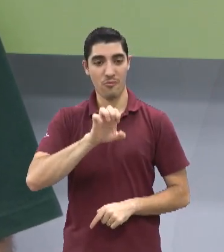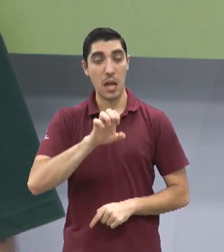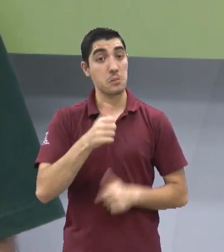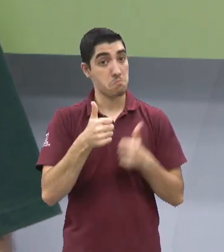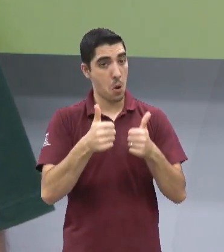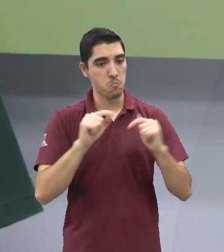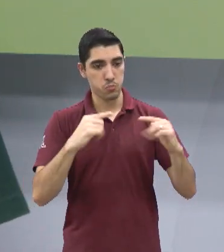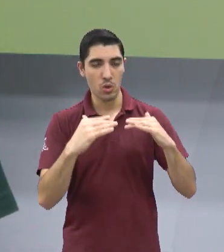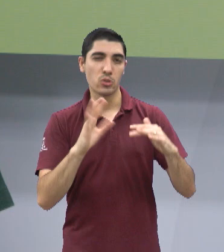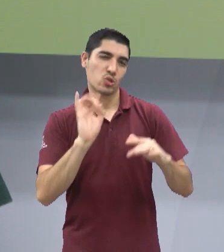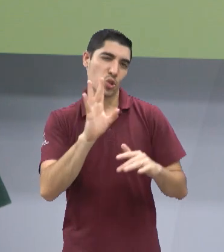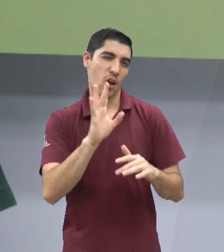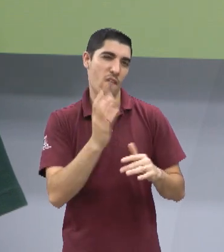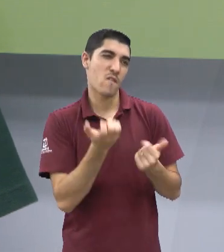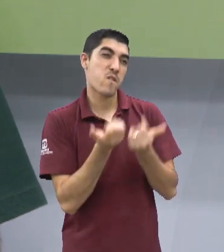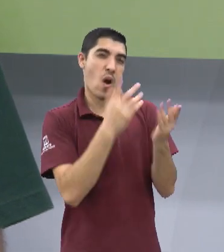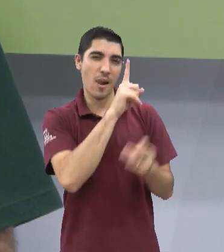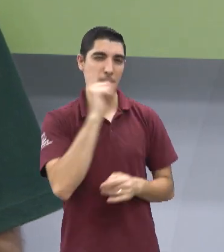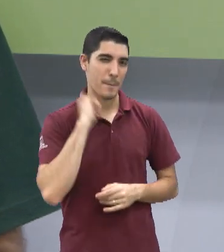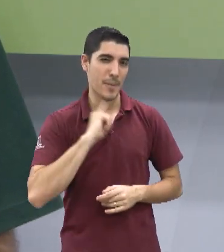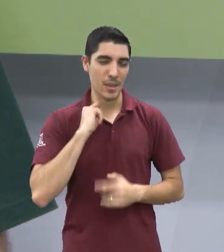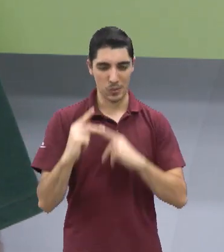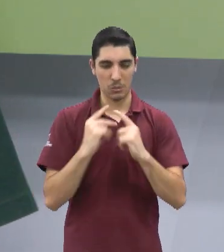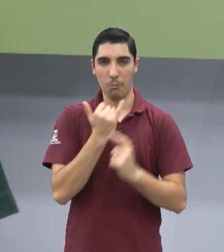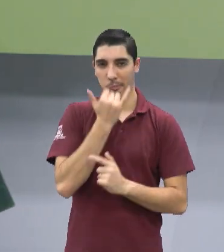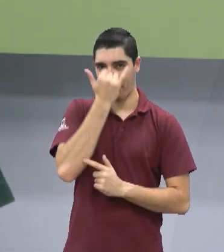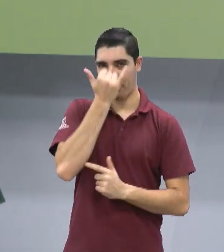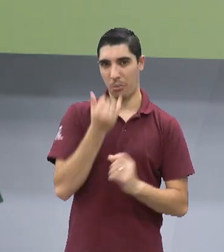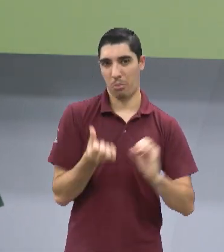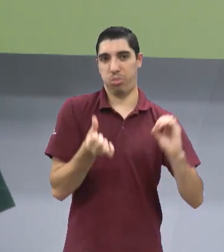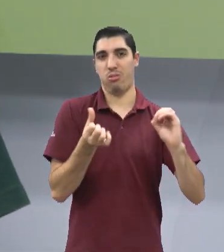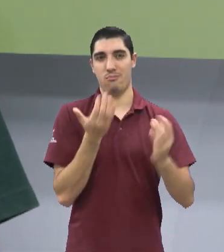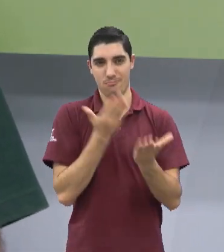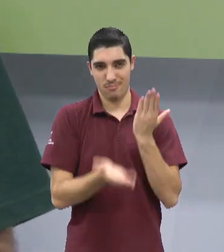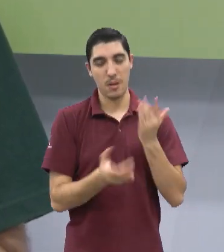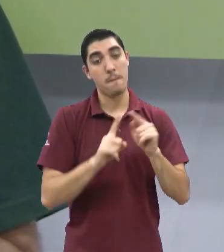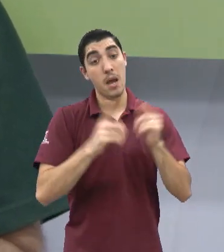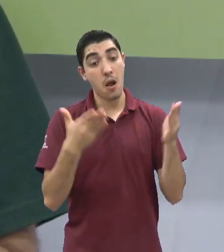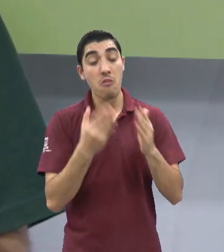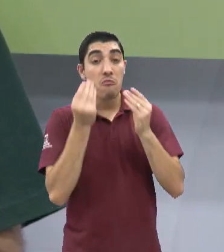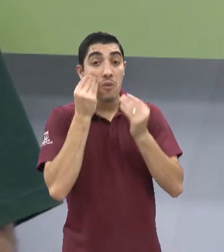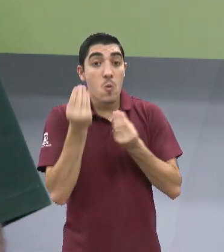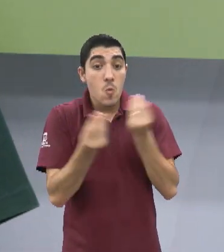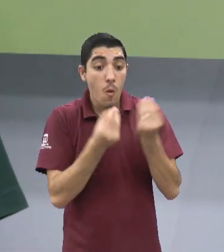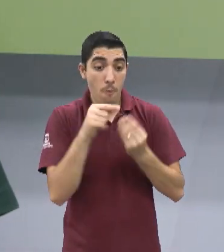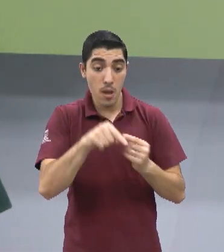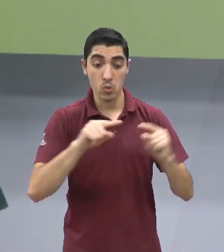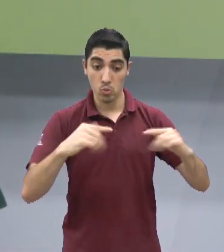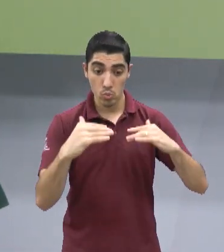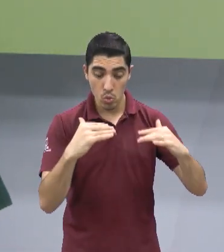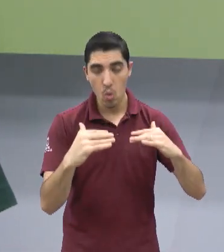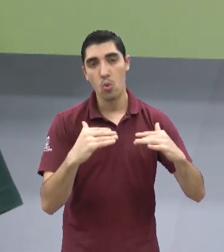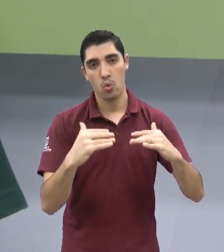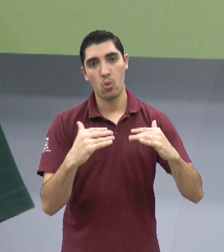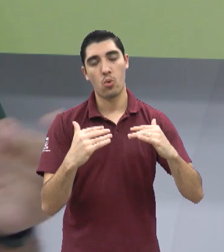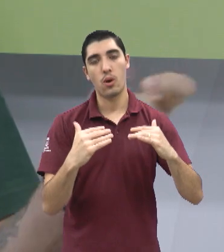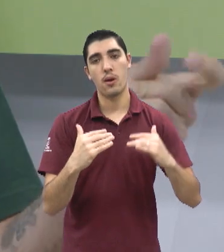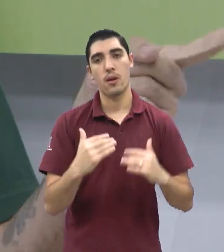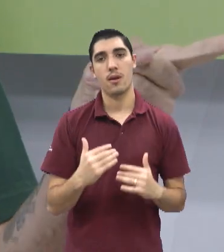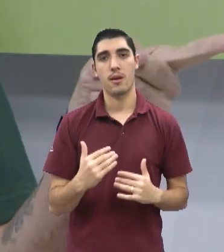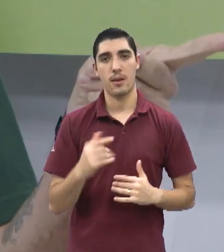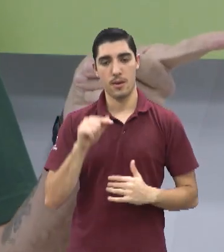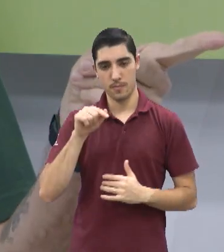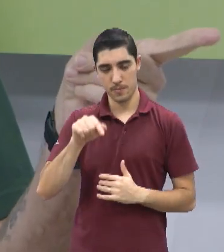tomou uma goleada, mas vamos ver agora no mata-mata como esse time se comporta jogando